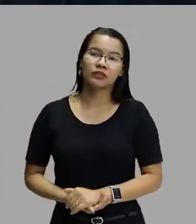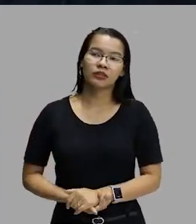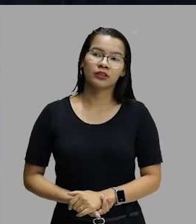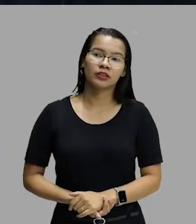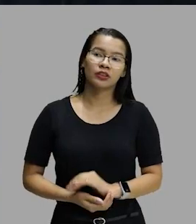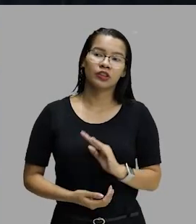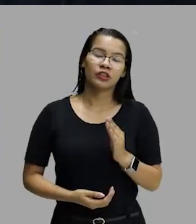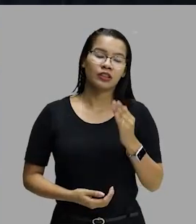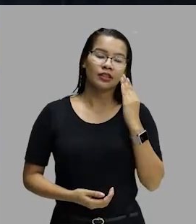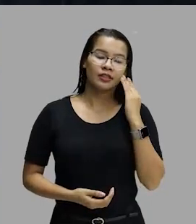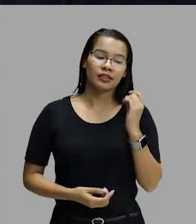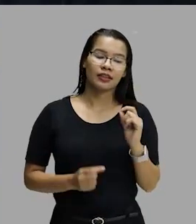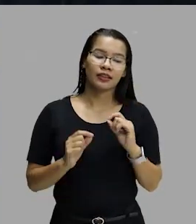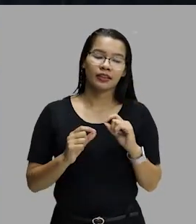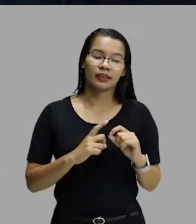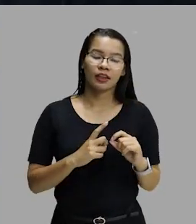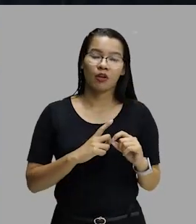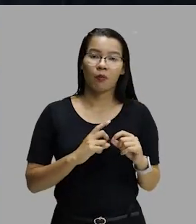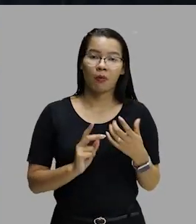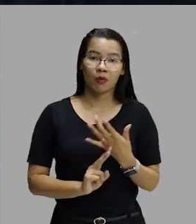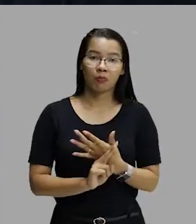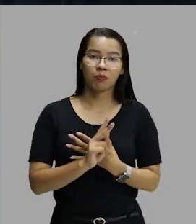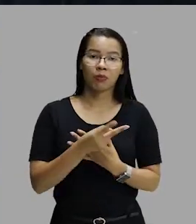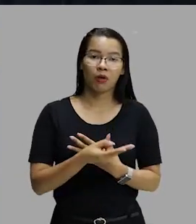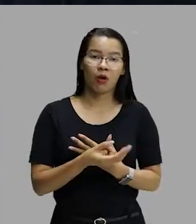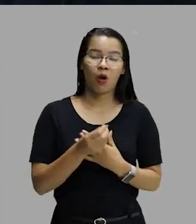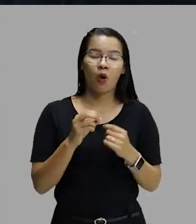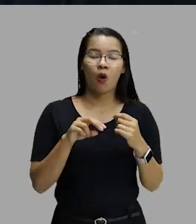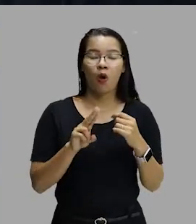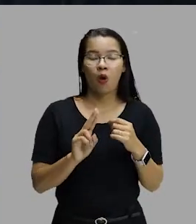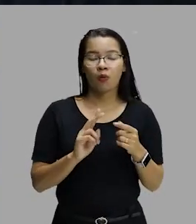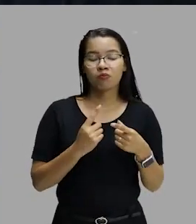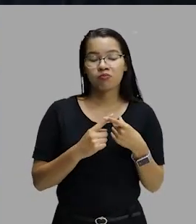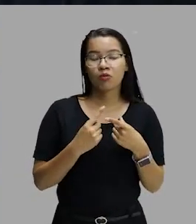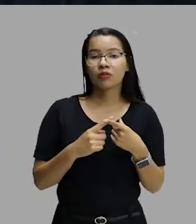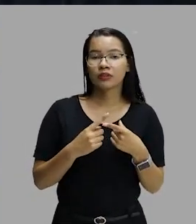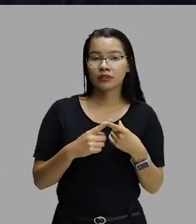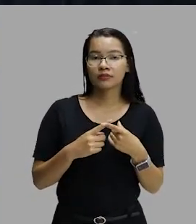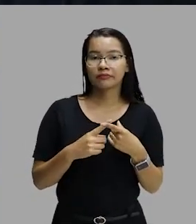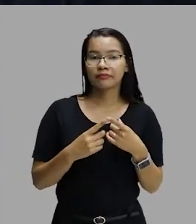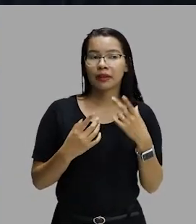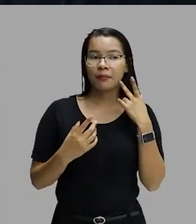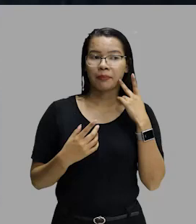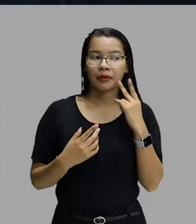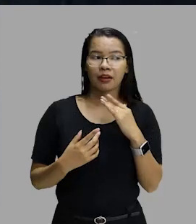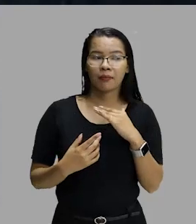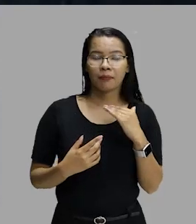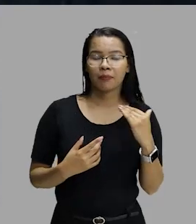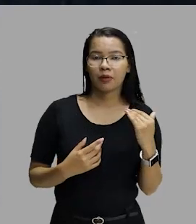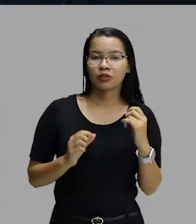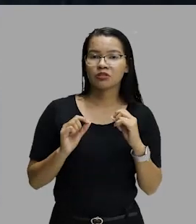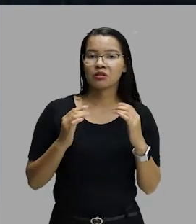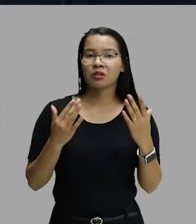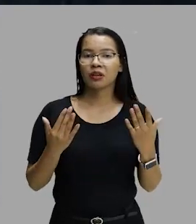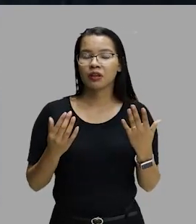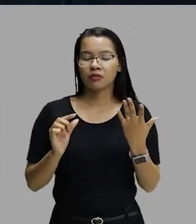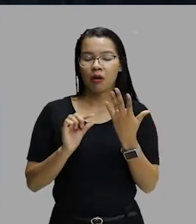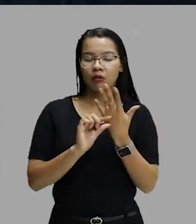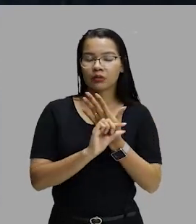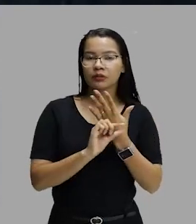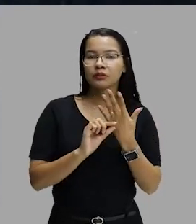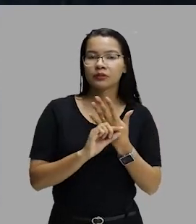Aí eu já sei que tem uma causa para essa morte. Morte de quem? Do autor, né?